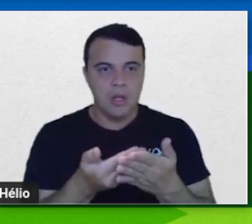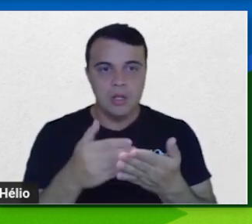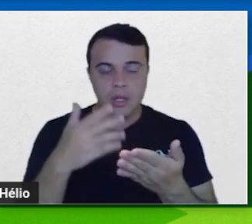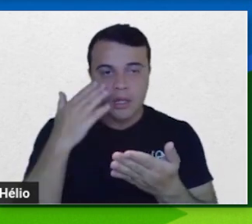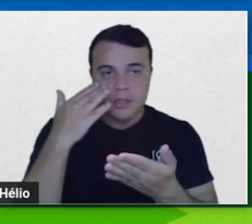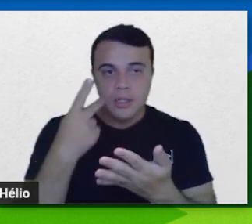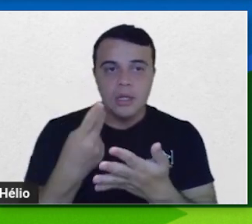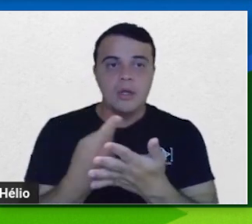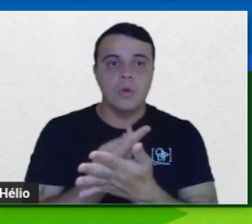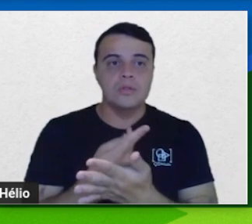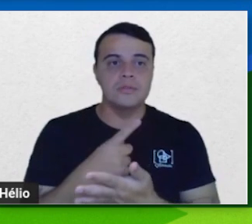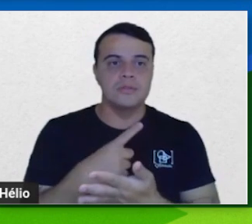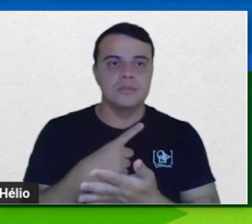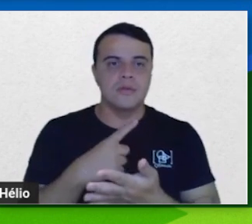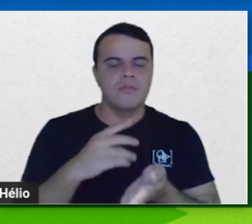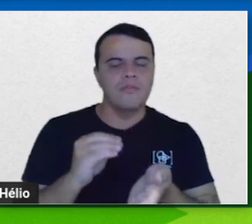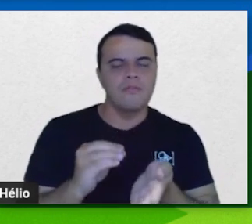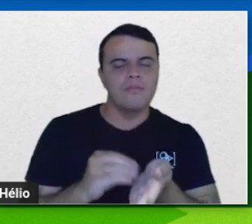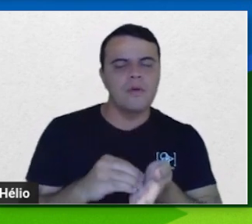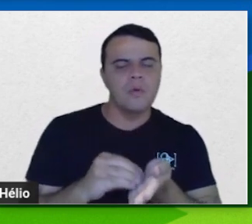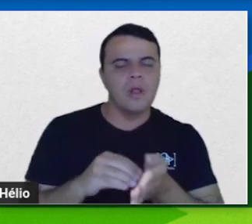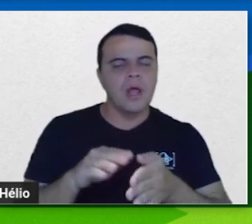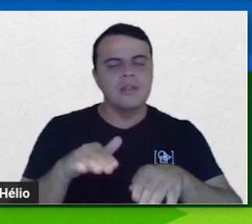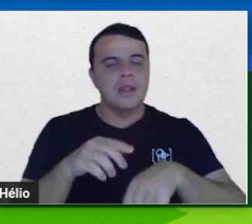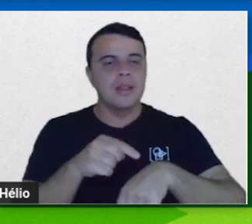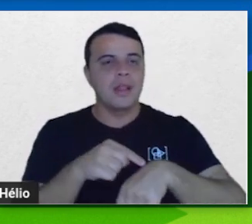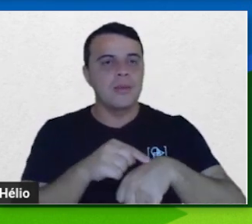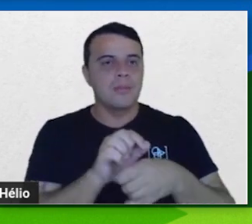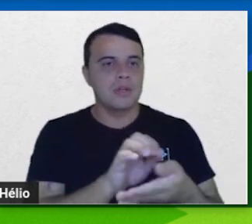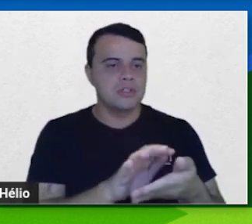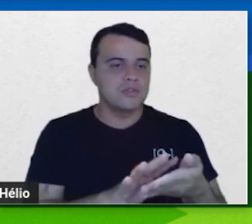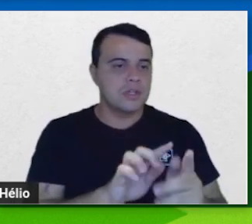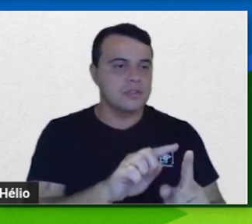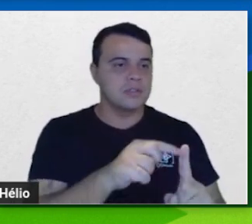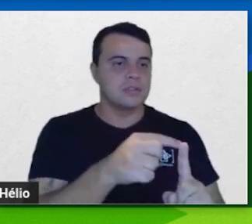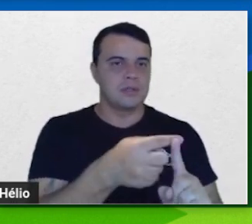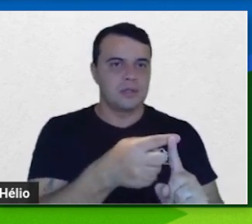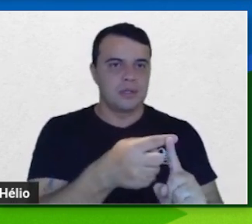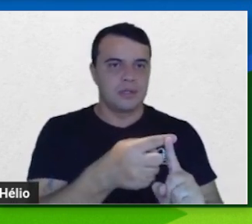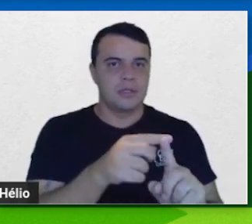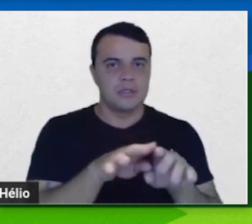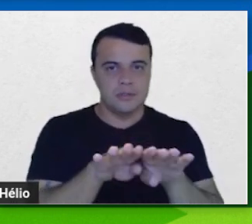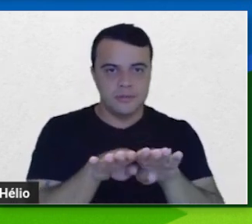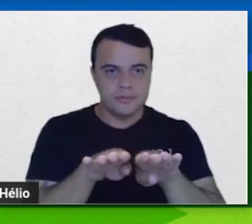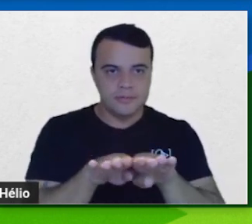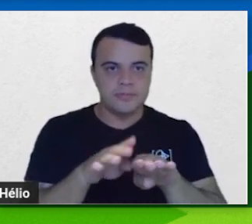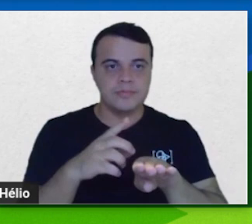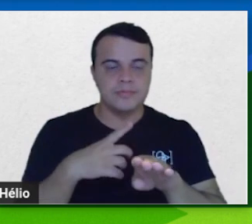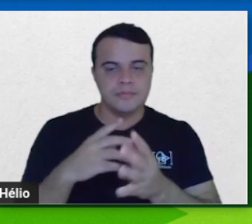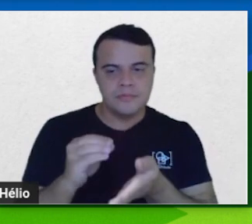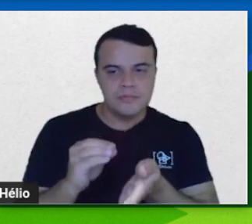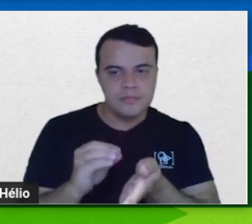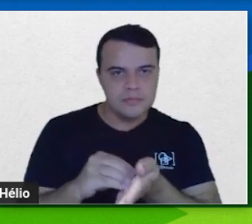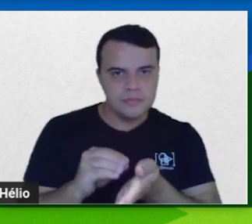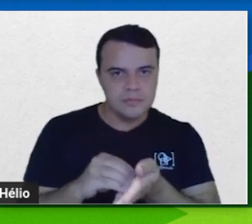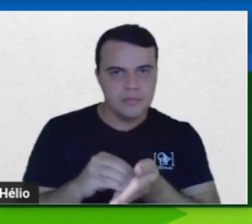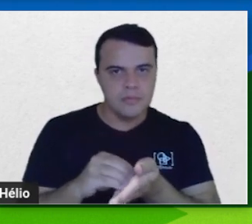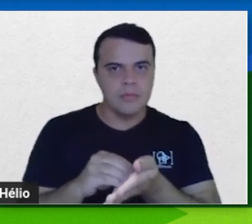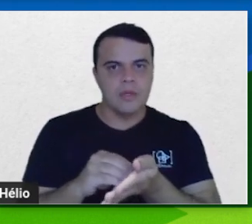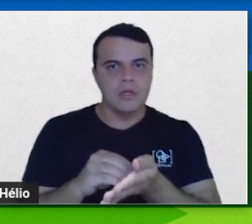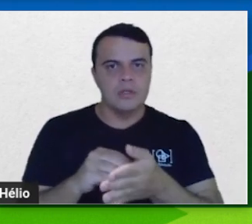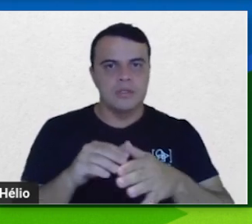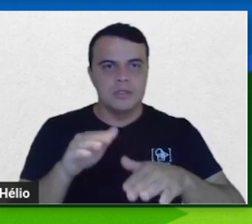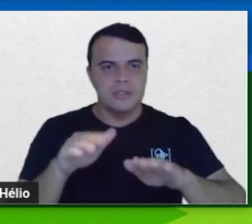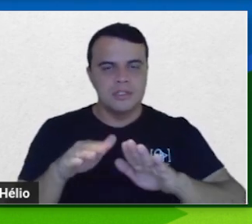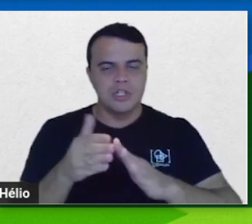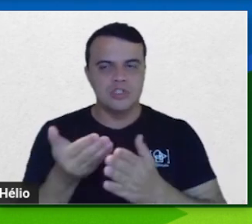acaba faltando esse tempo para atividades extras. Além disso, tem a falta de muitas